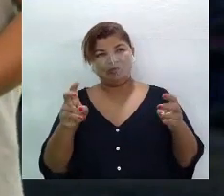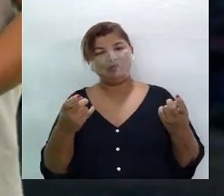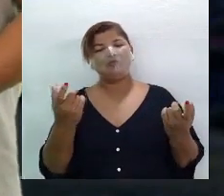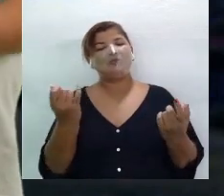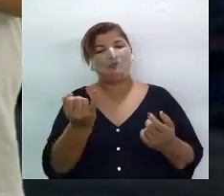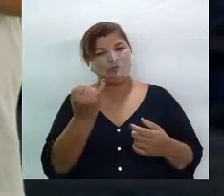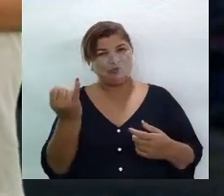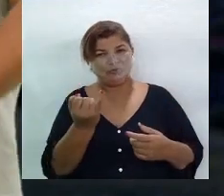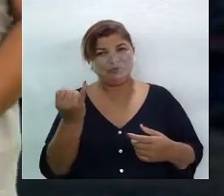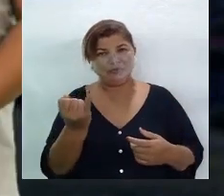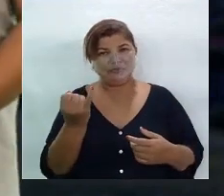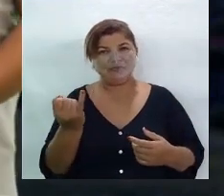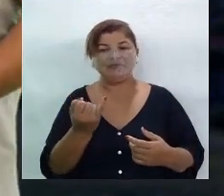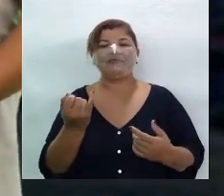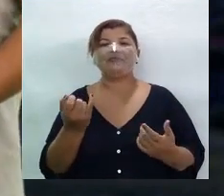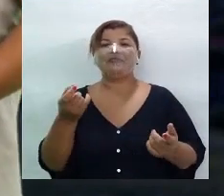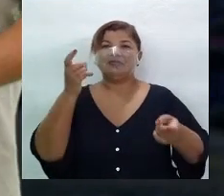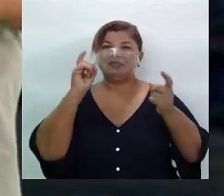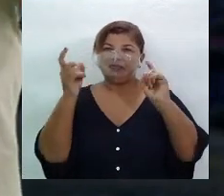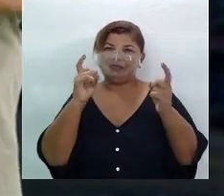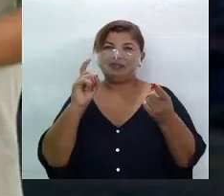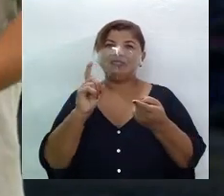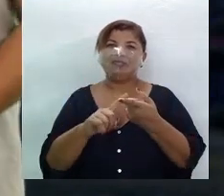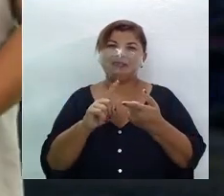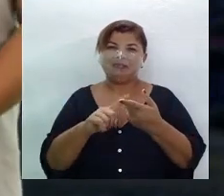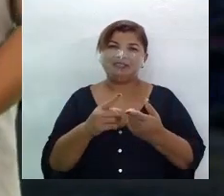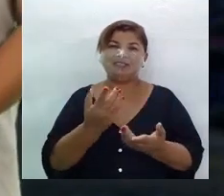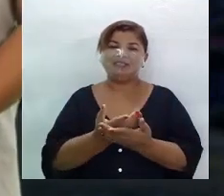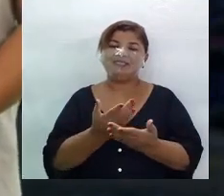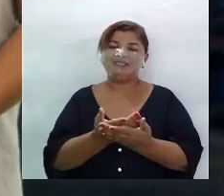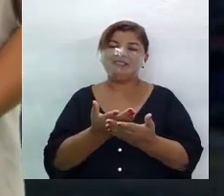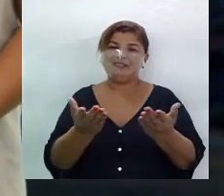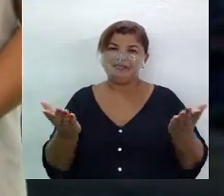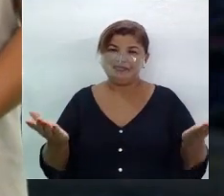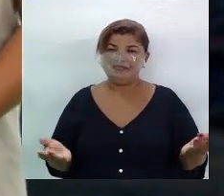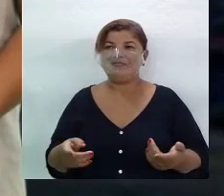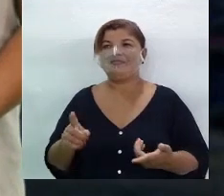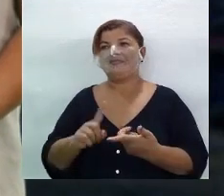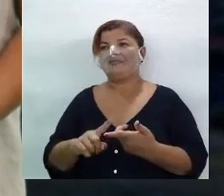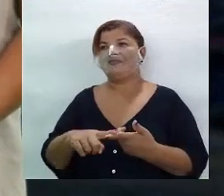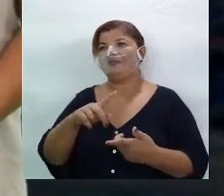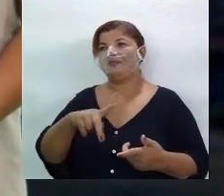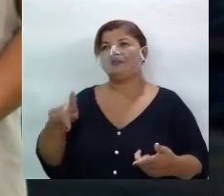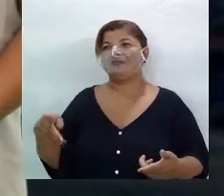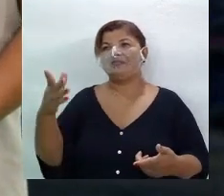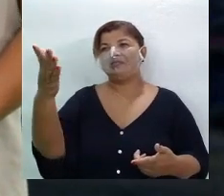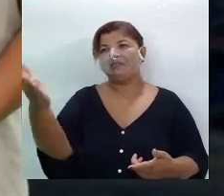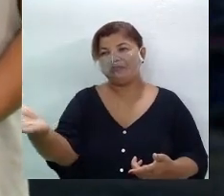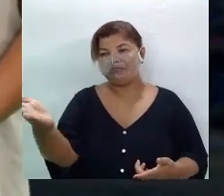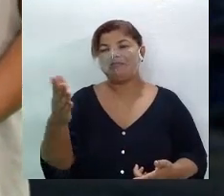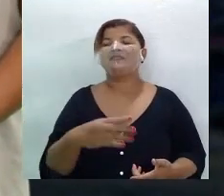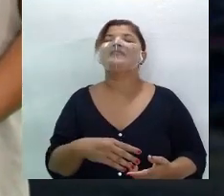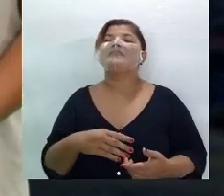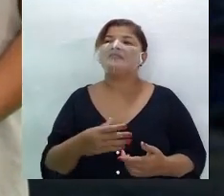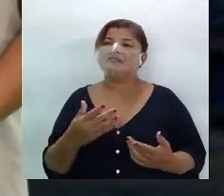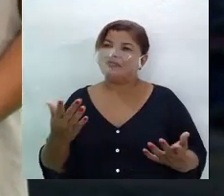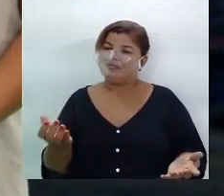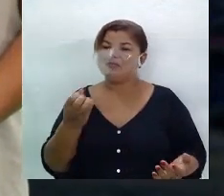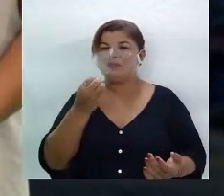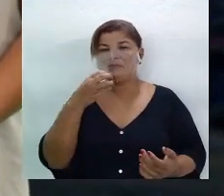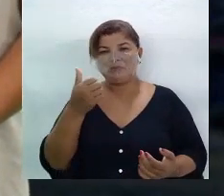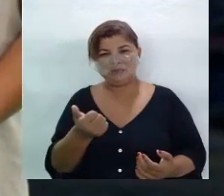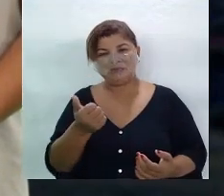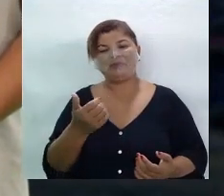interessa tanto e discutir um pouco também com os estudantes. E também o professor Diógenes Américo. Tudo bom, professor? Tudo bem, professor